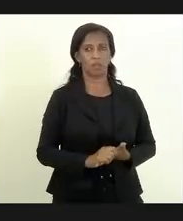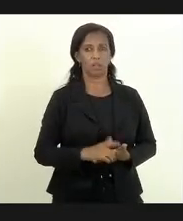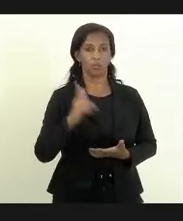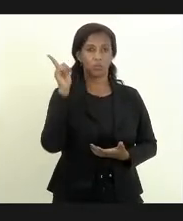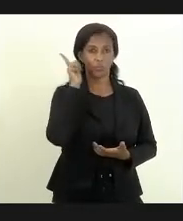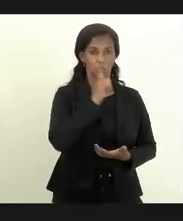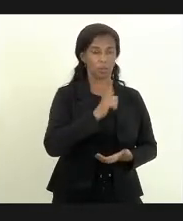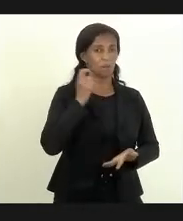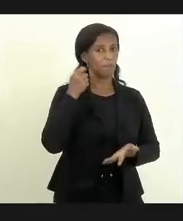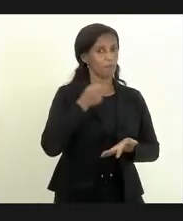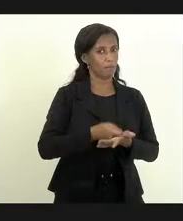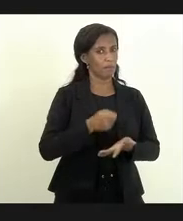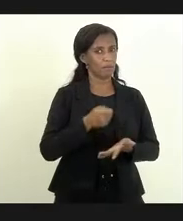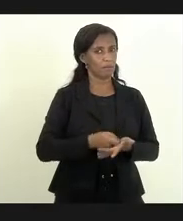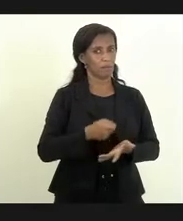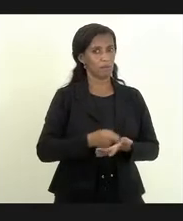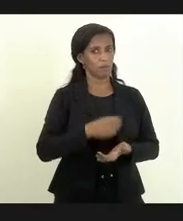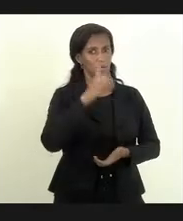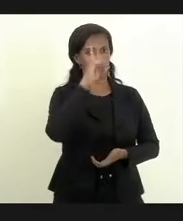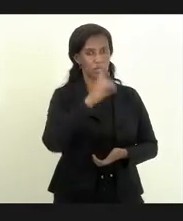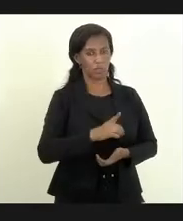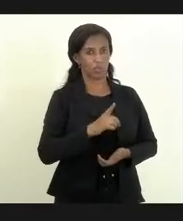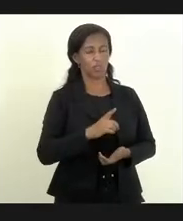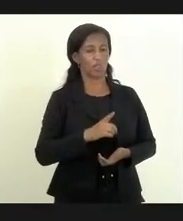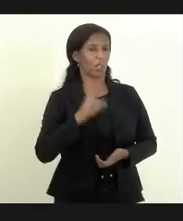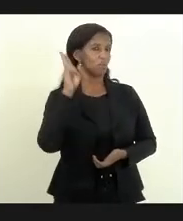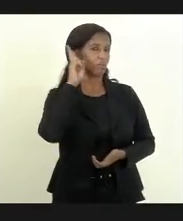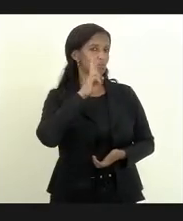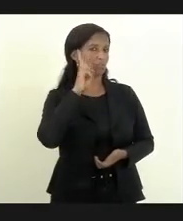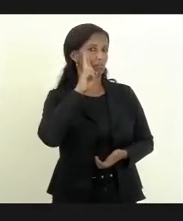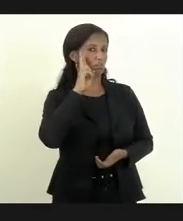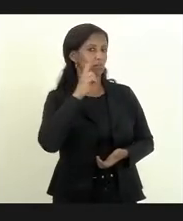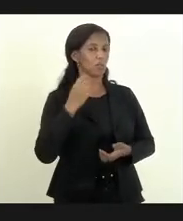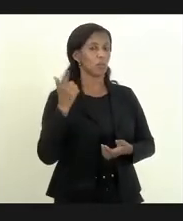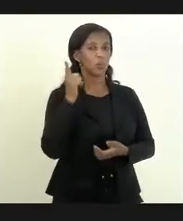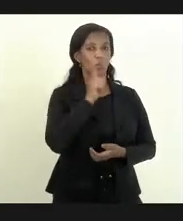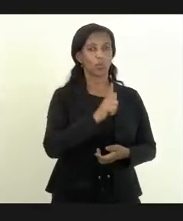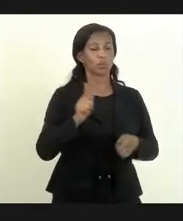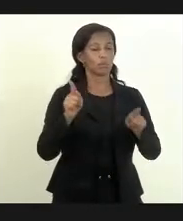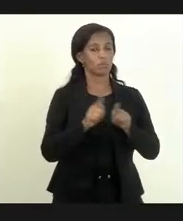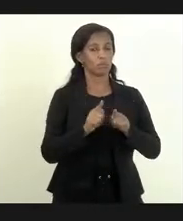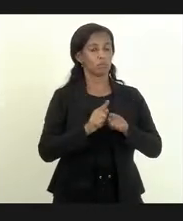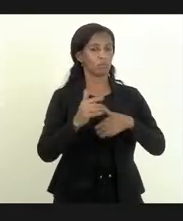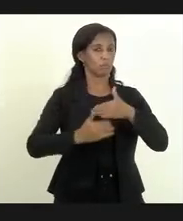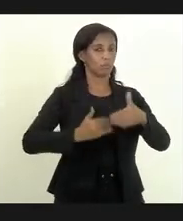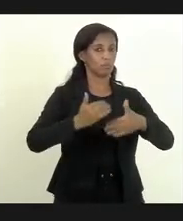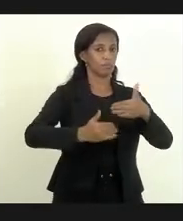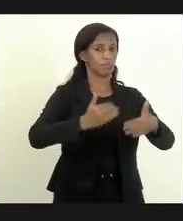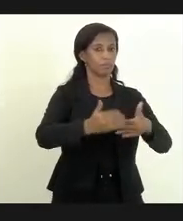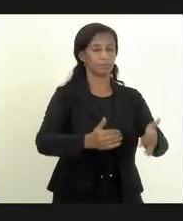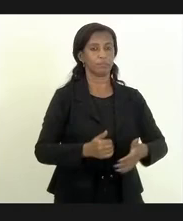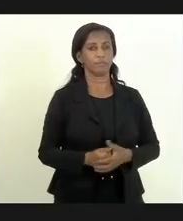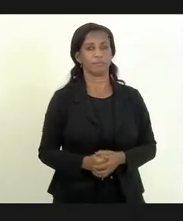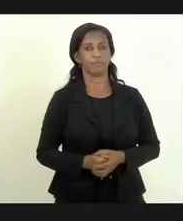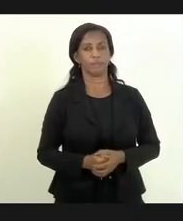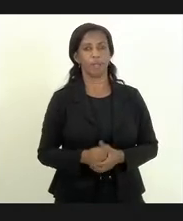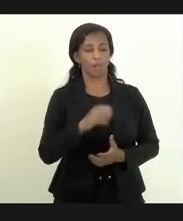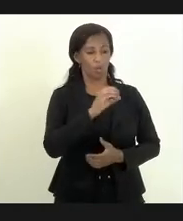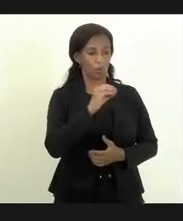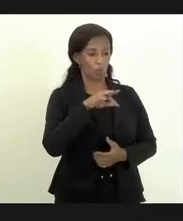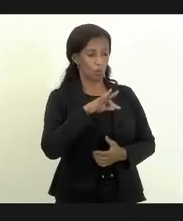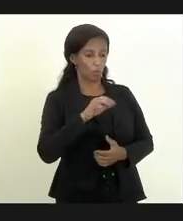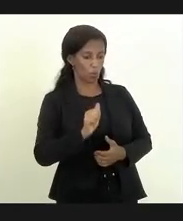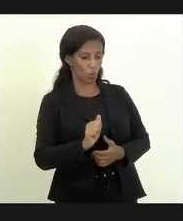consiga manter, né, direitos históricos, que conseguimos avançar com a questão das cotas, e